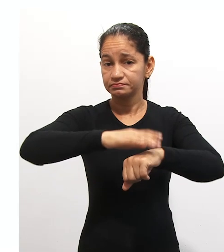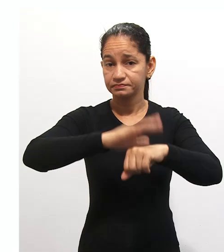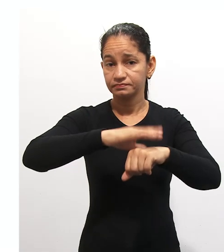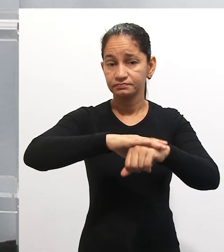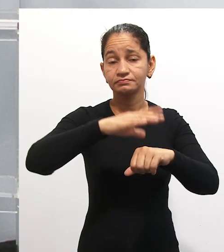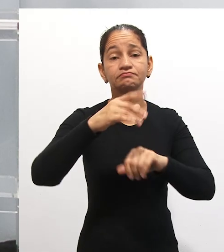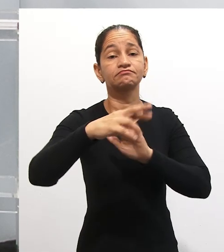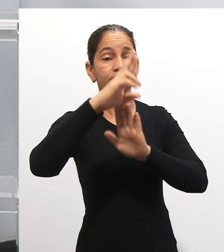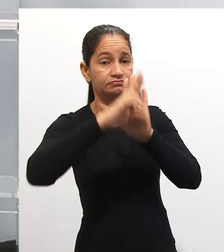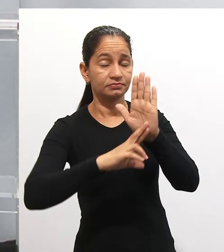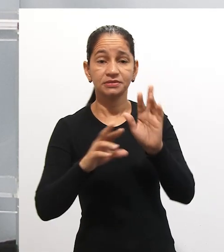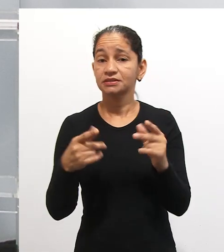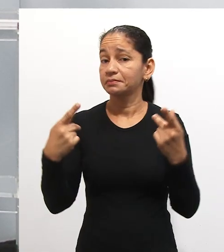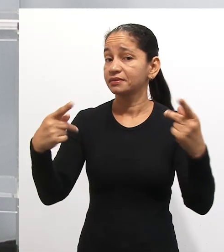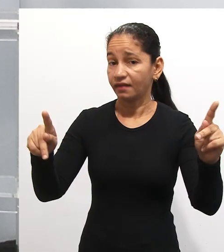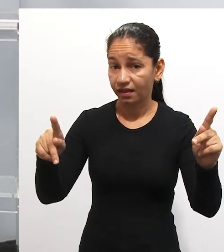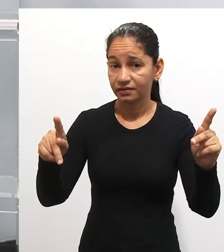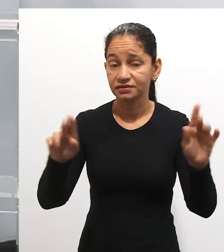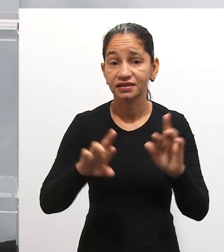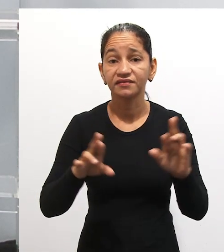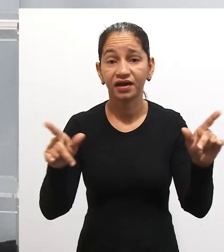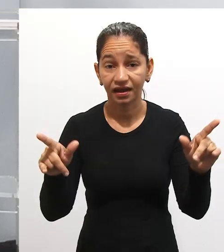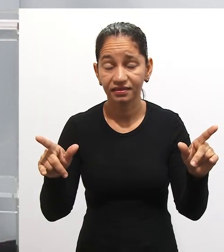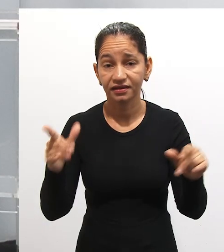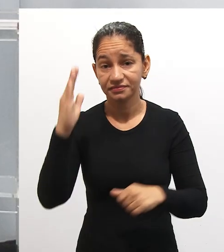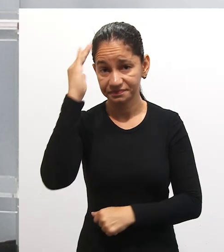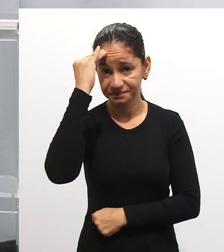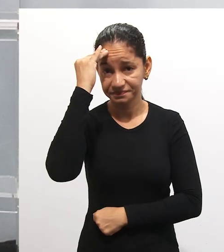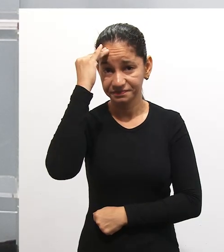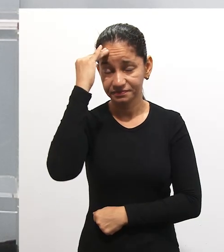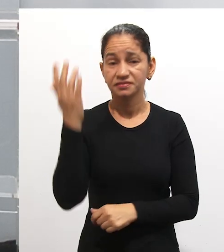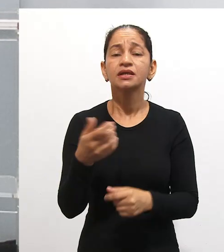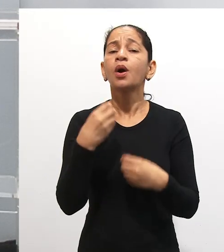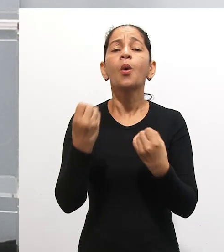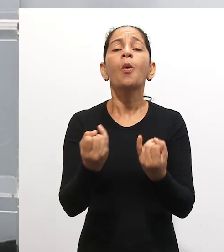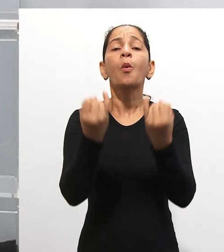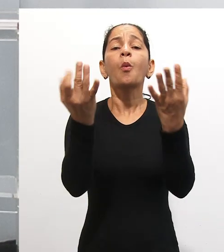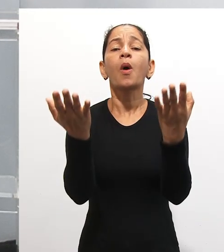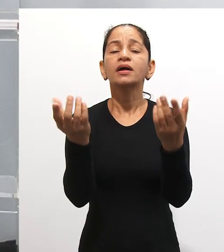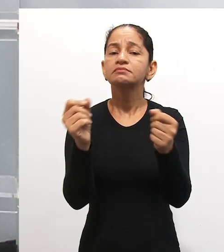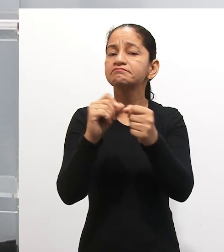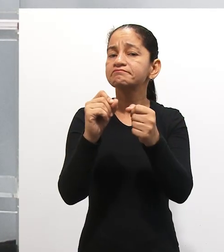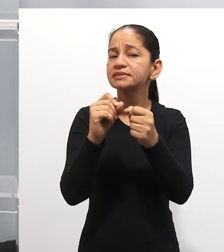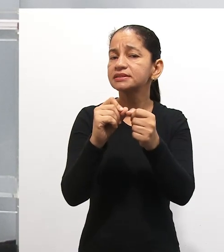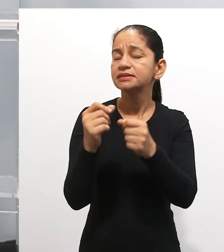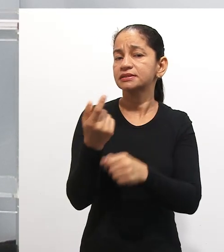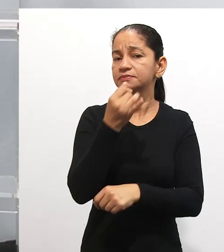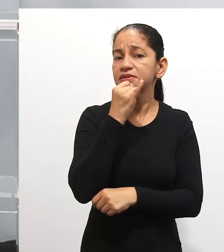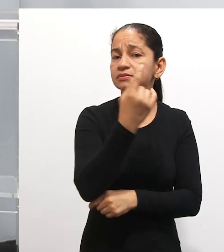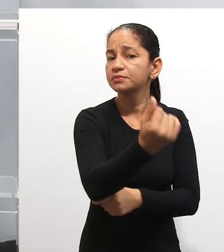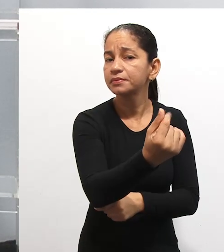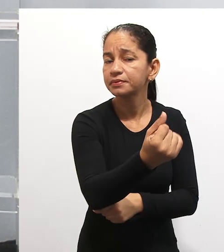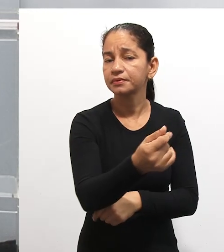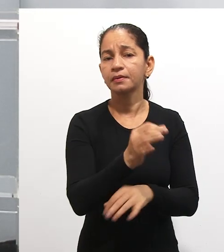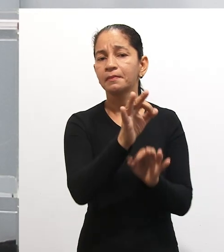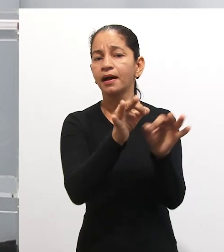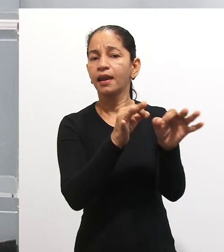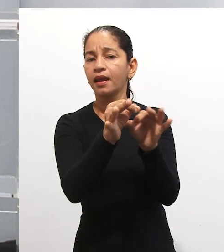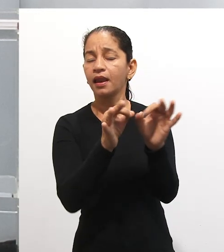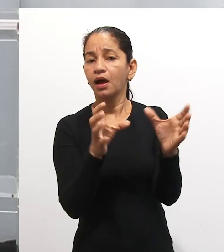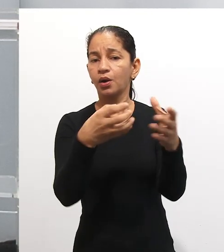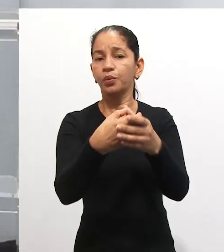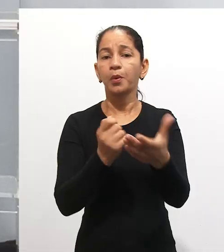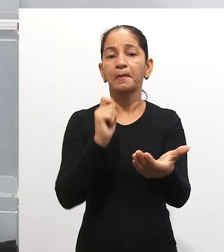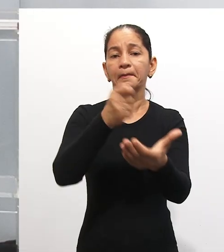Então, olha só, quanto que você precisa para fazer jus ao seu orçamento, ou seja, pagar os